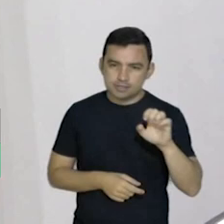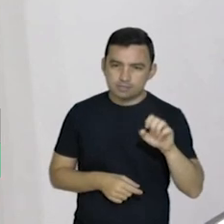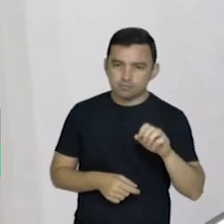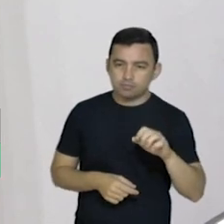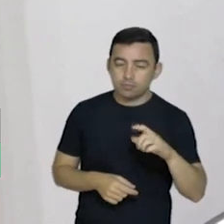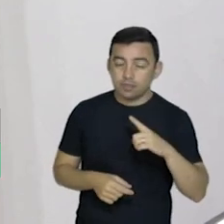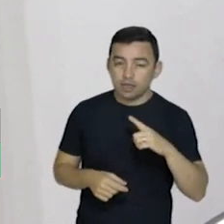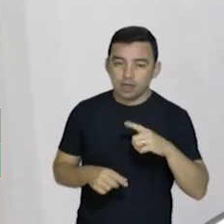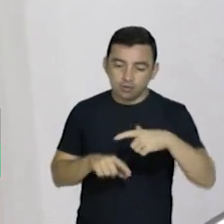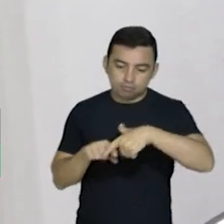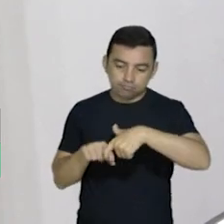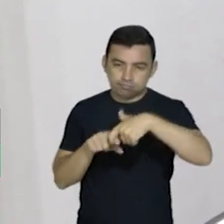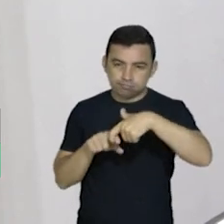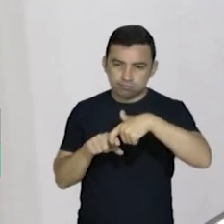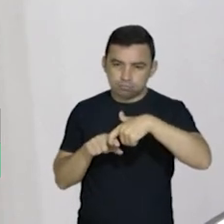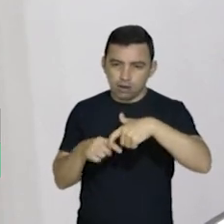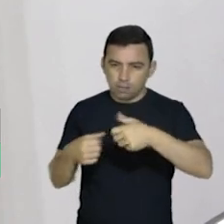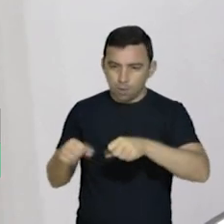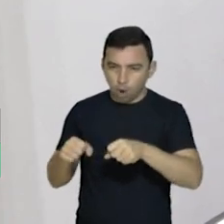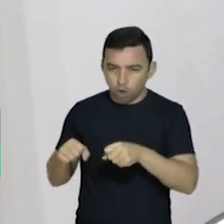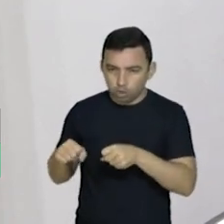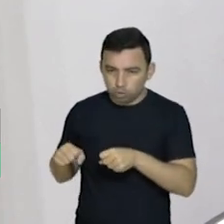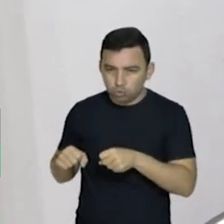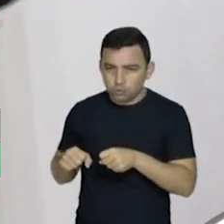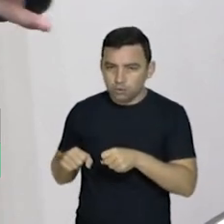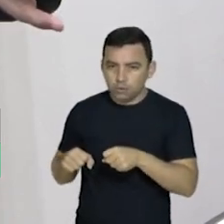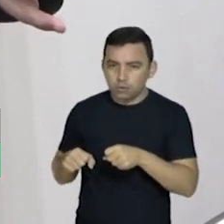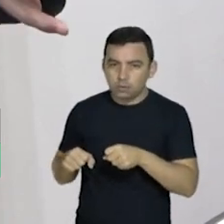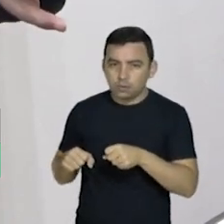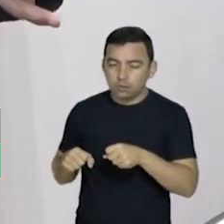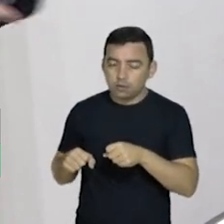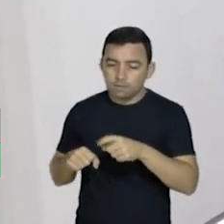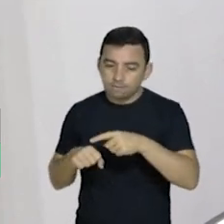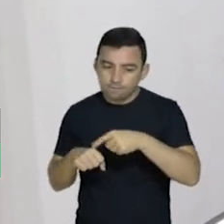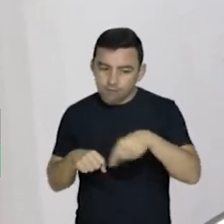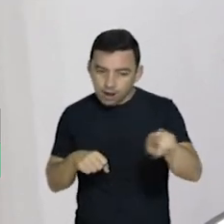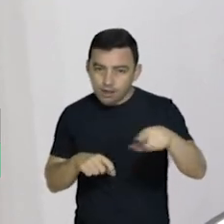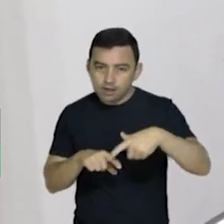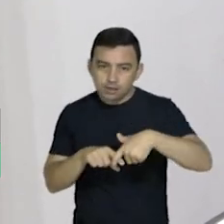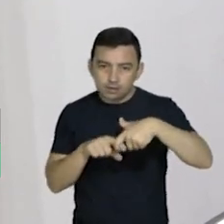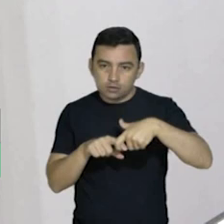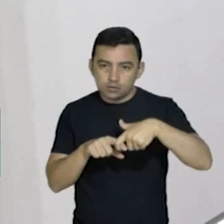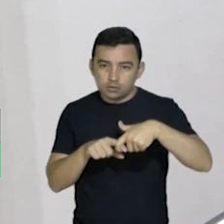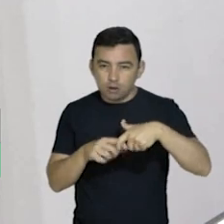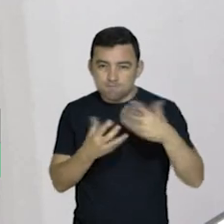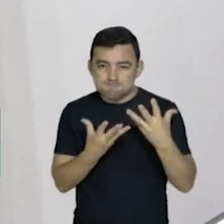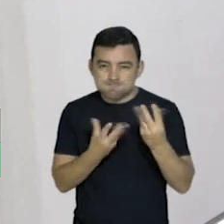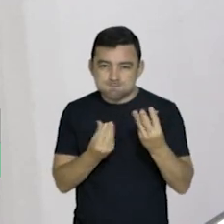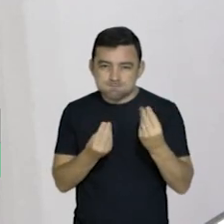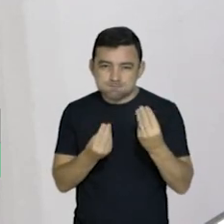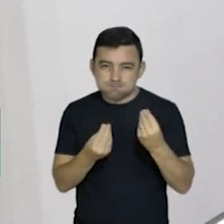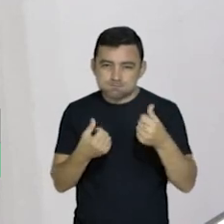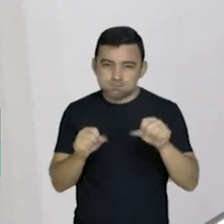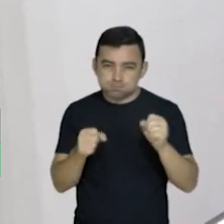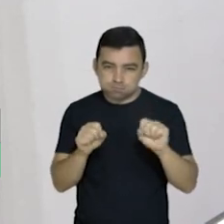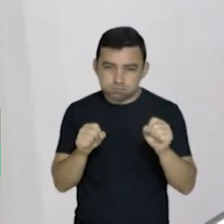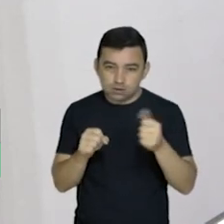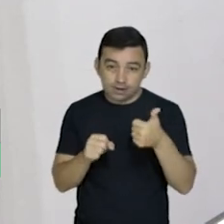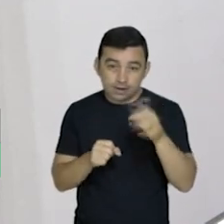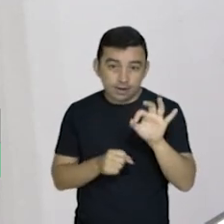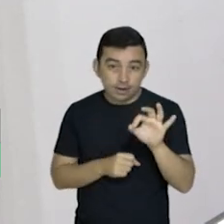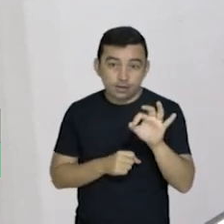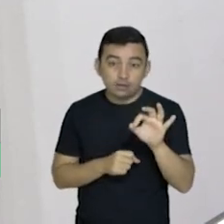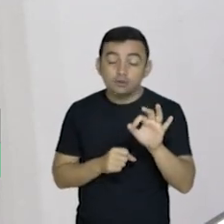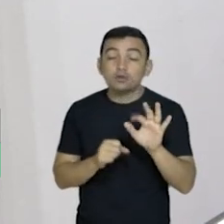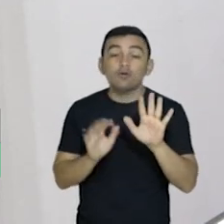encostado as motocicletas sendo abordadas encaminhadas para o guincho Aí enche um guincho com 10 motocicletas e